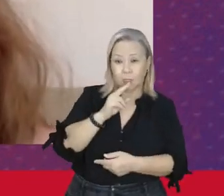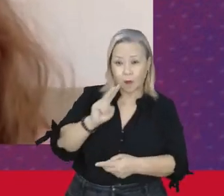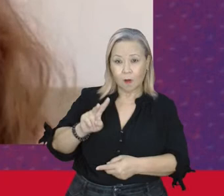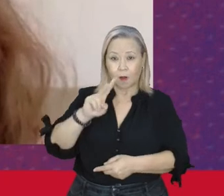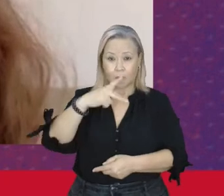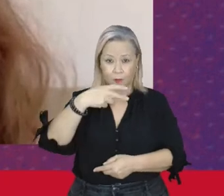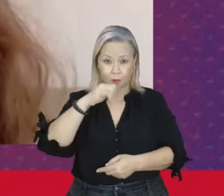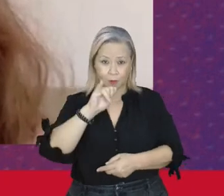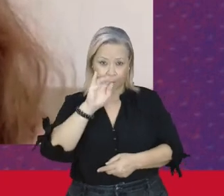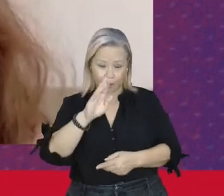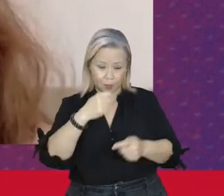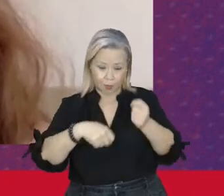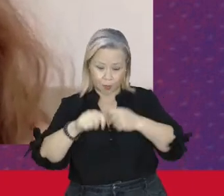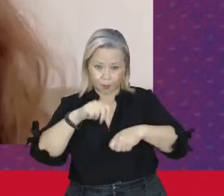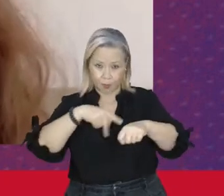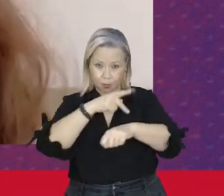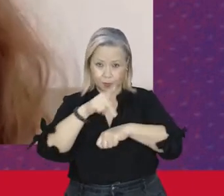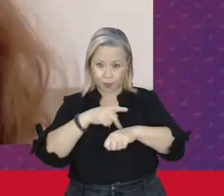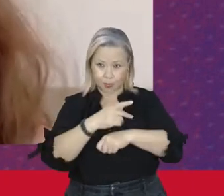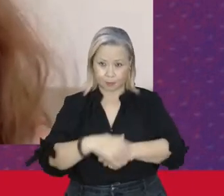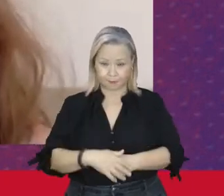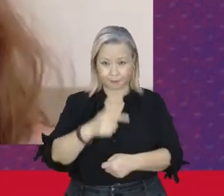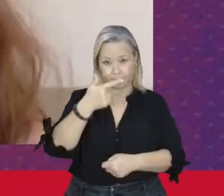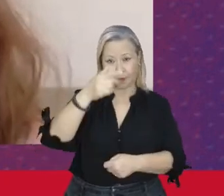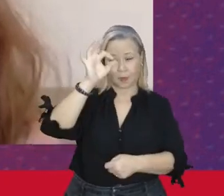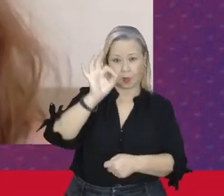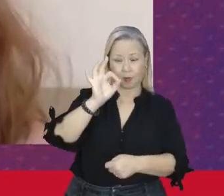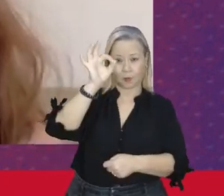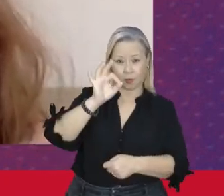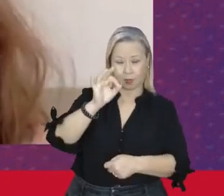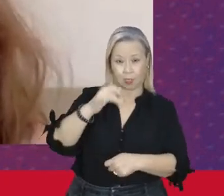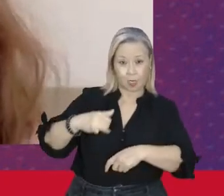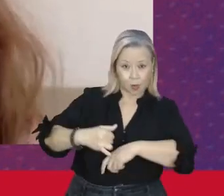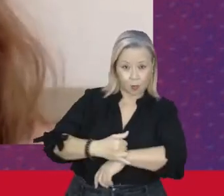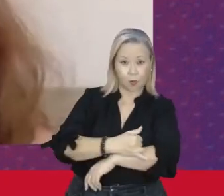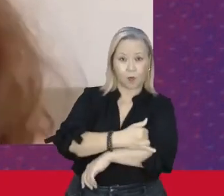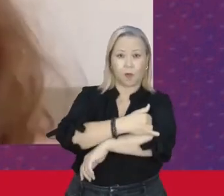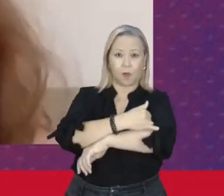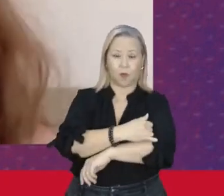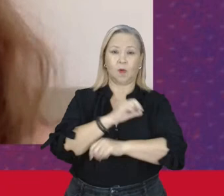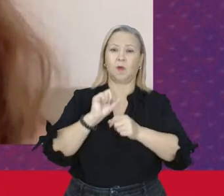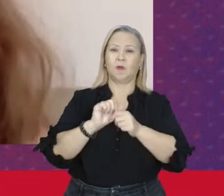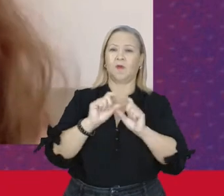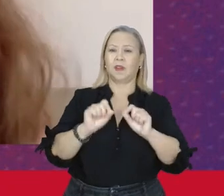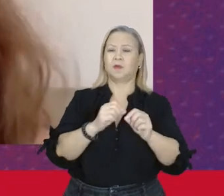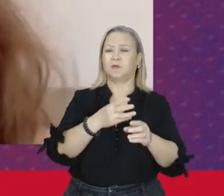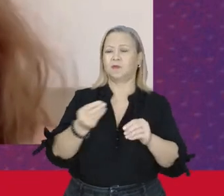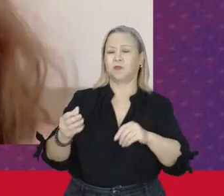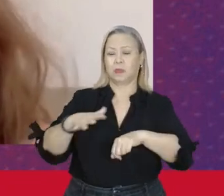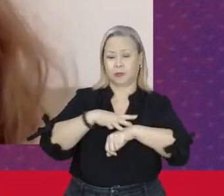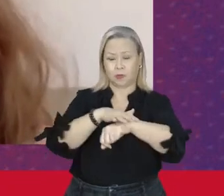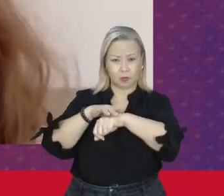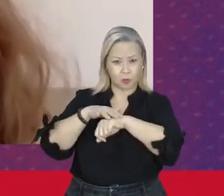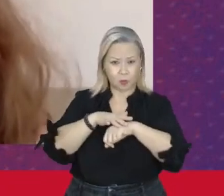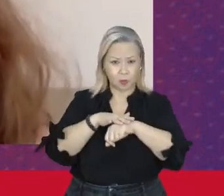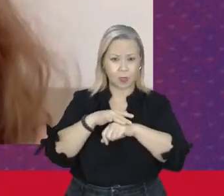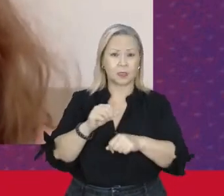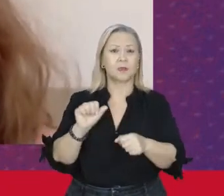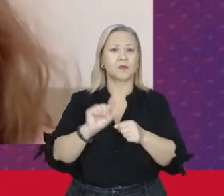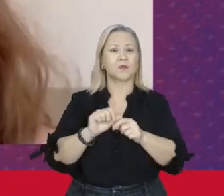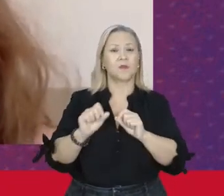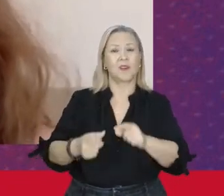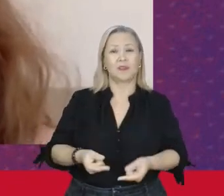a economia dos países, é cerca de 2%, né? E o sobrepeso, que causa também muitas doenças crônicas, causa um